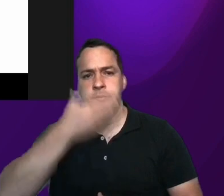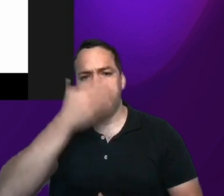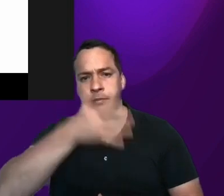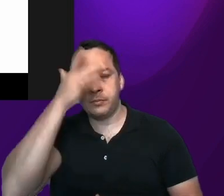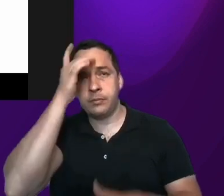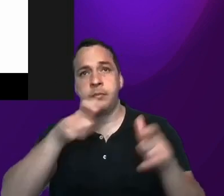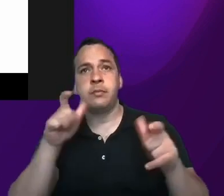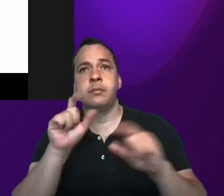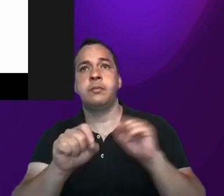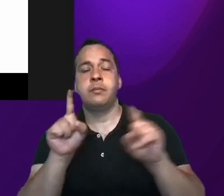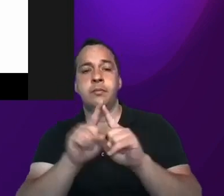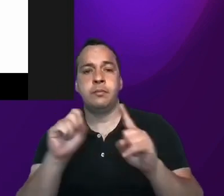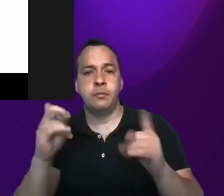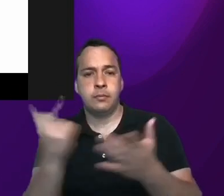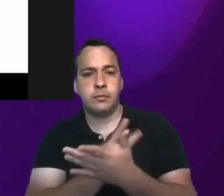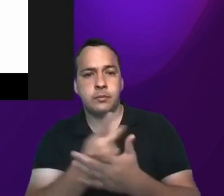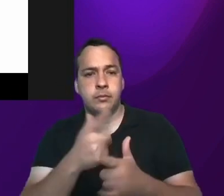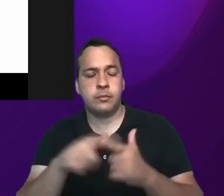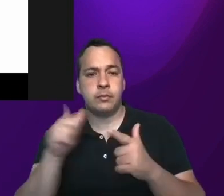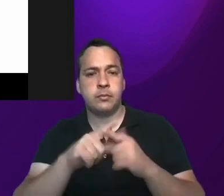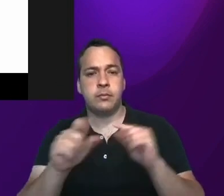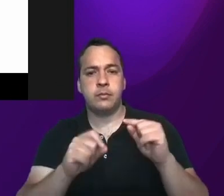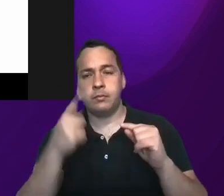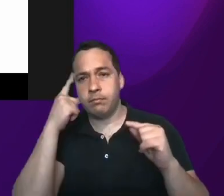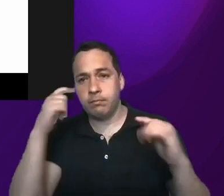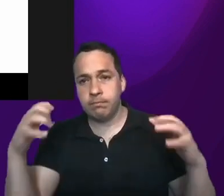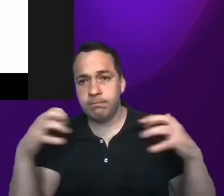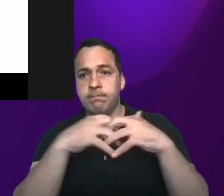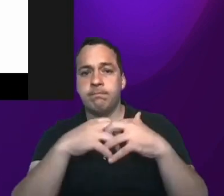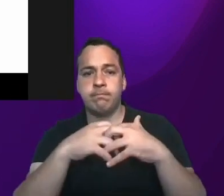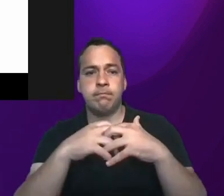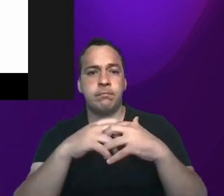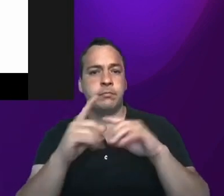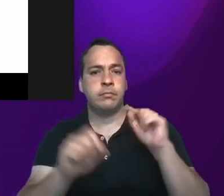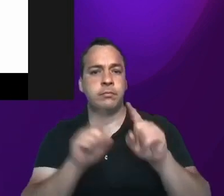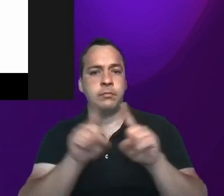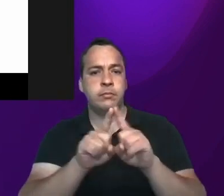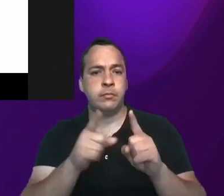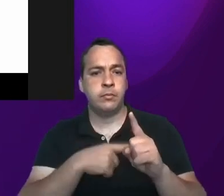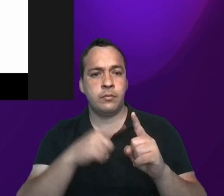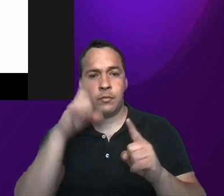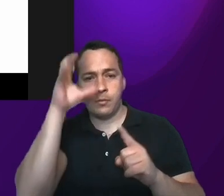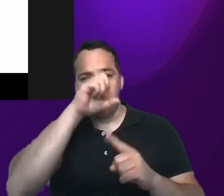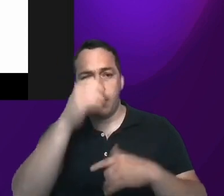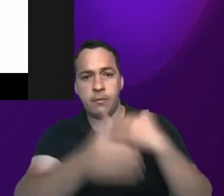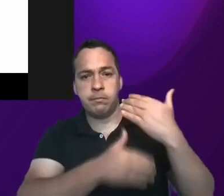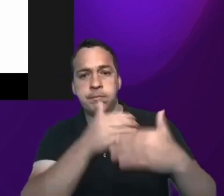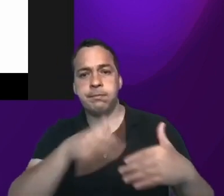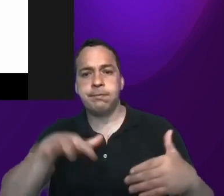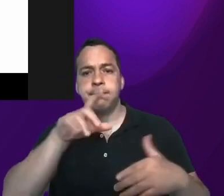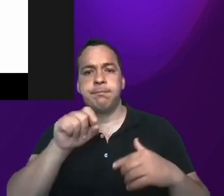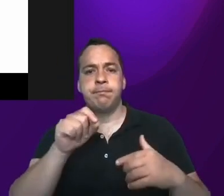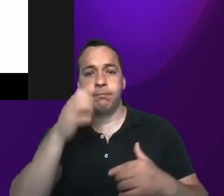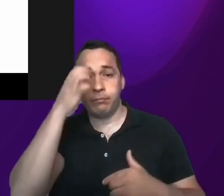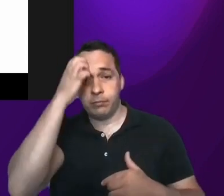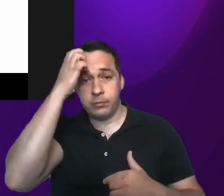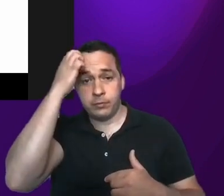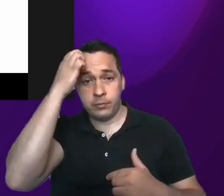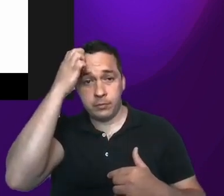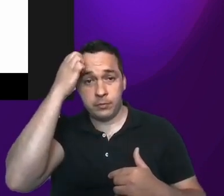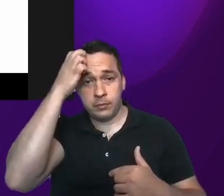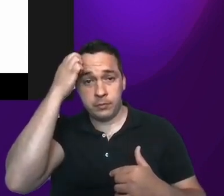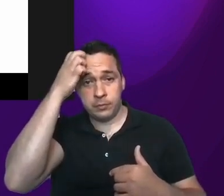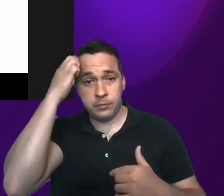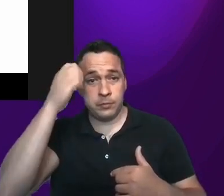hipotensão durante a diálise há uma alteração do volume do hipocampo e da função cognitiva. Claro que esses achados ainda não